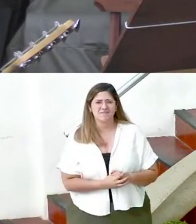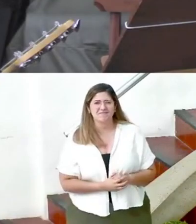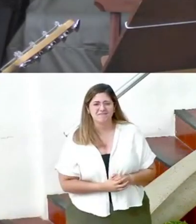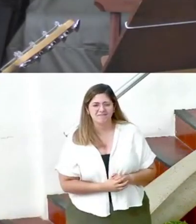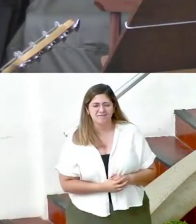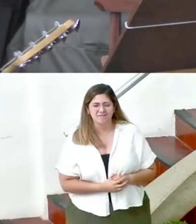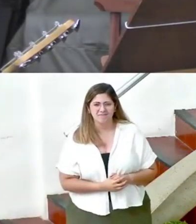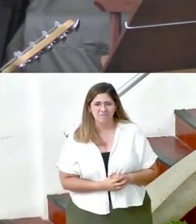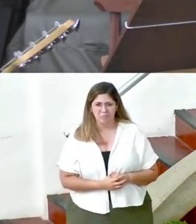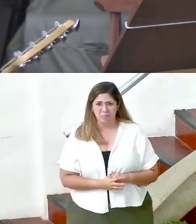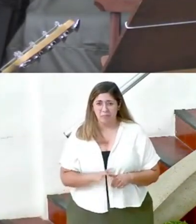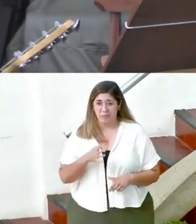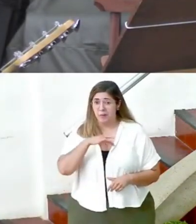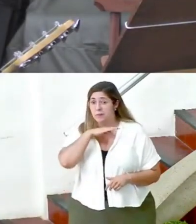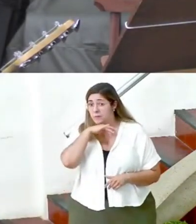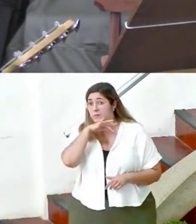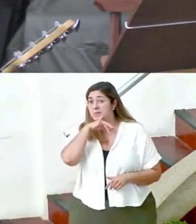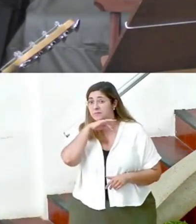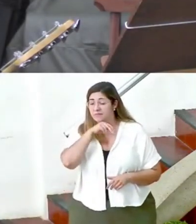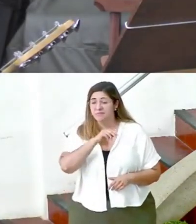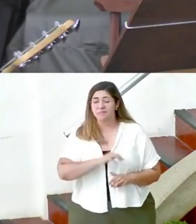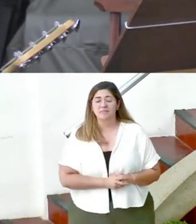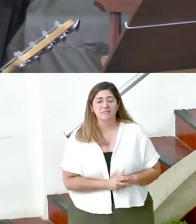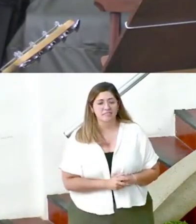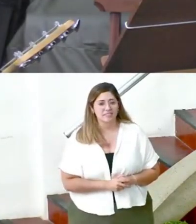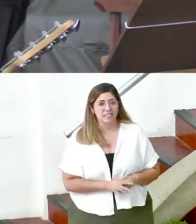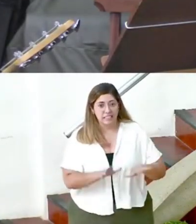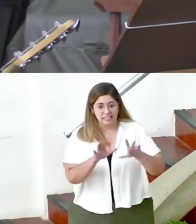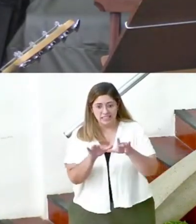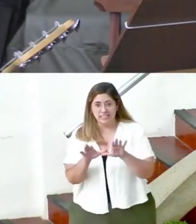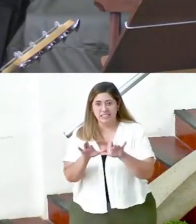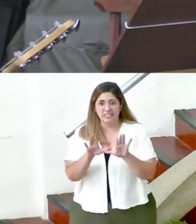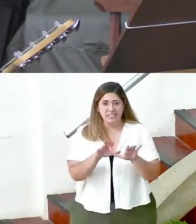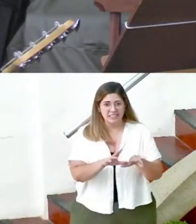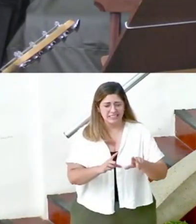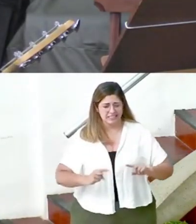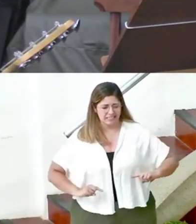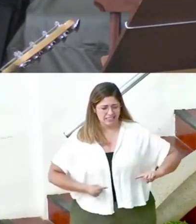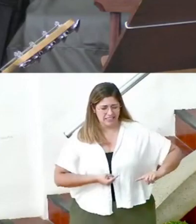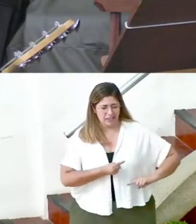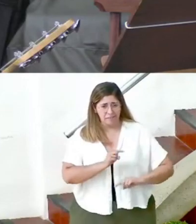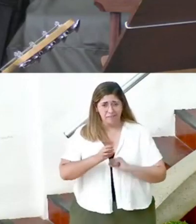de morcego, enquanto me chama, né? Mas quando me chama de lombriga,